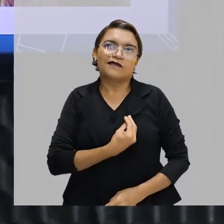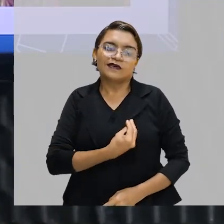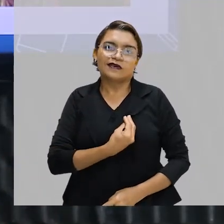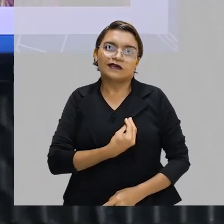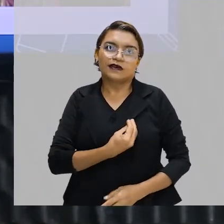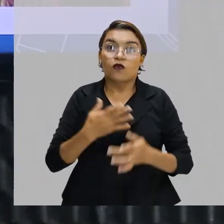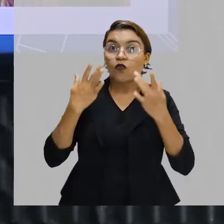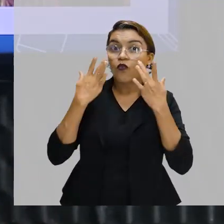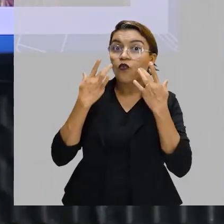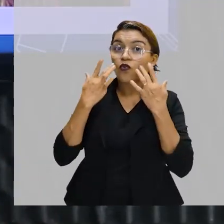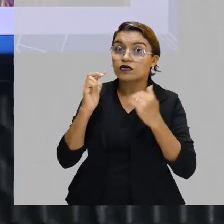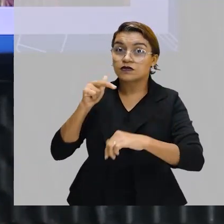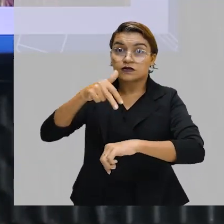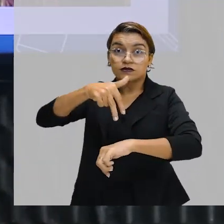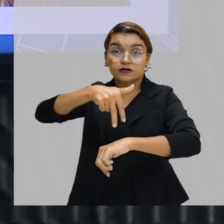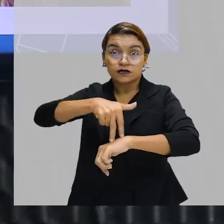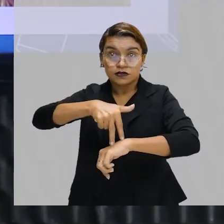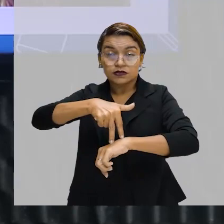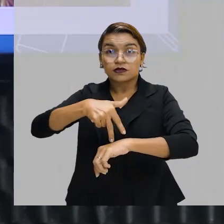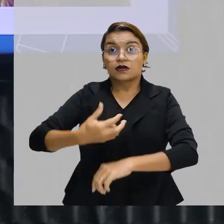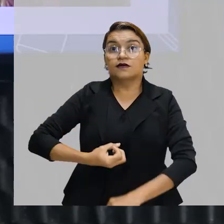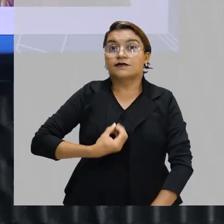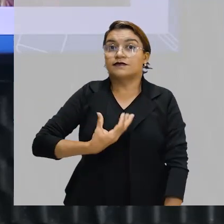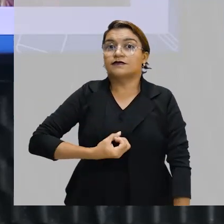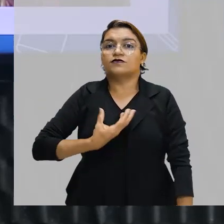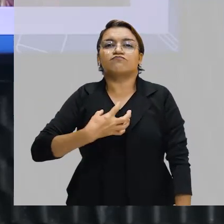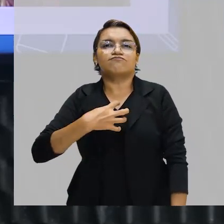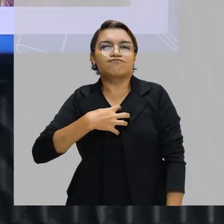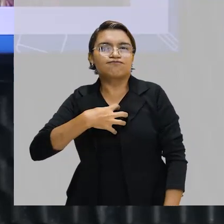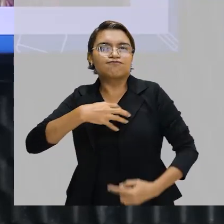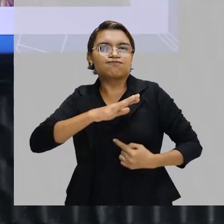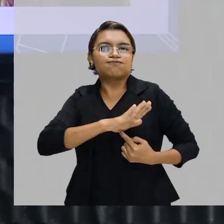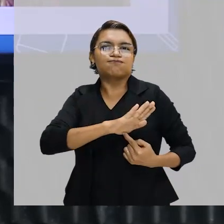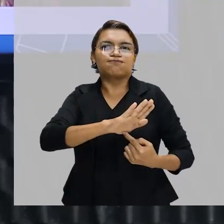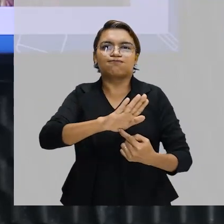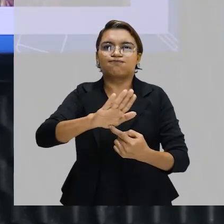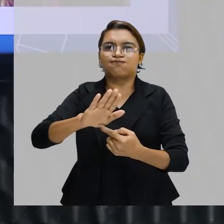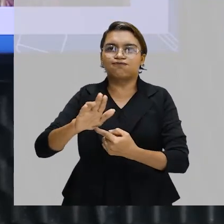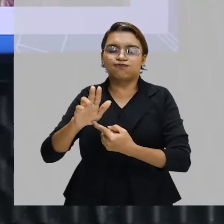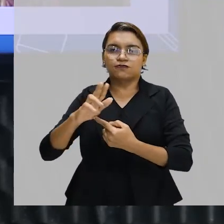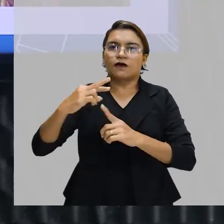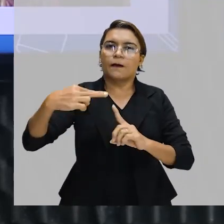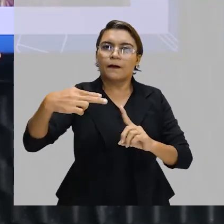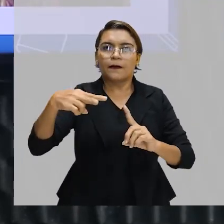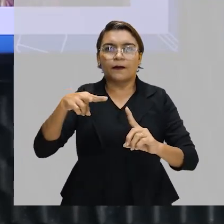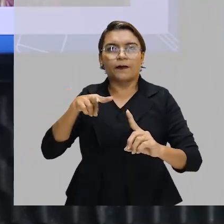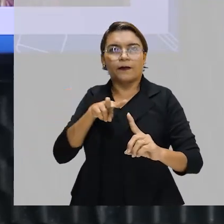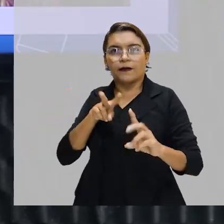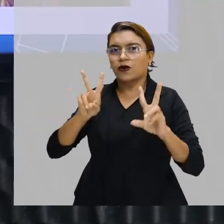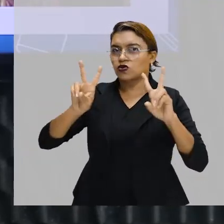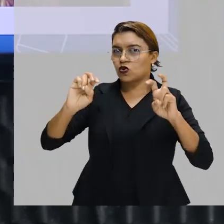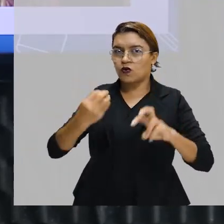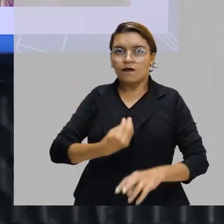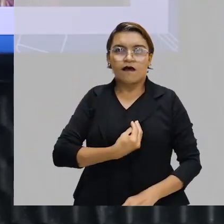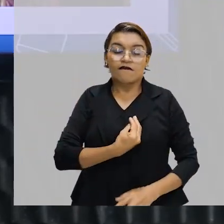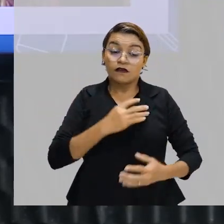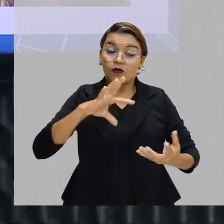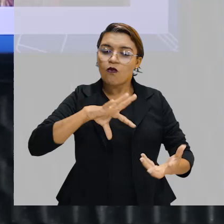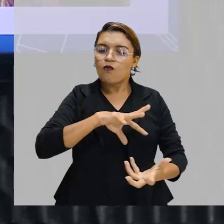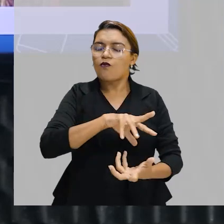artistas expressam seus sentimentos, os seus respectivos olhares acerca da vida, acerca do